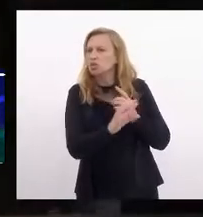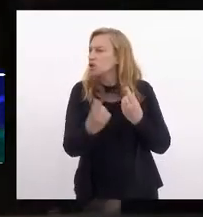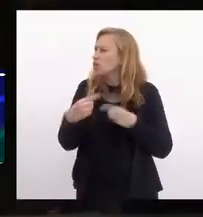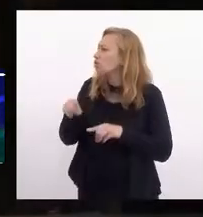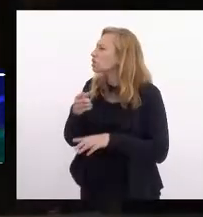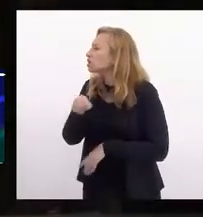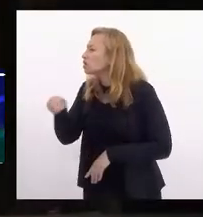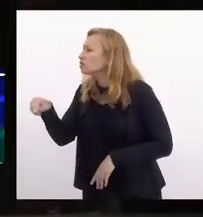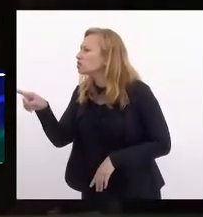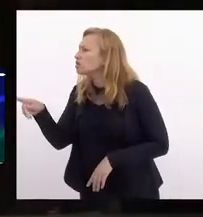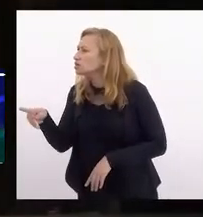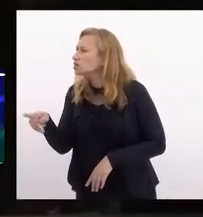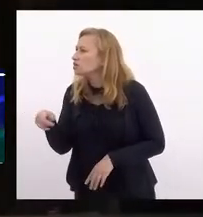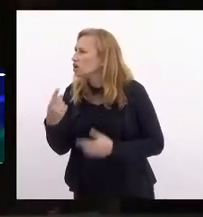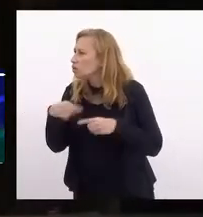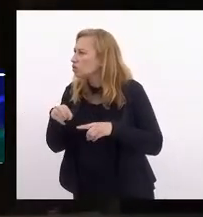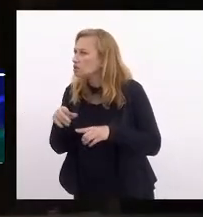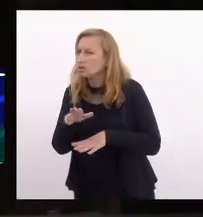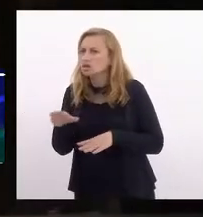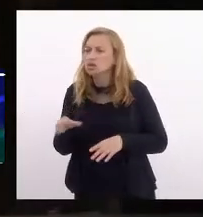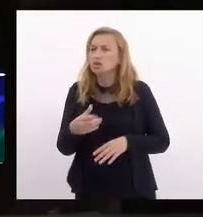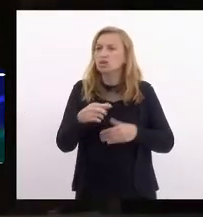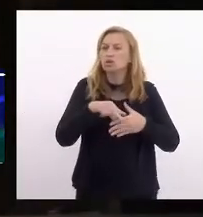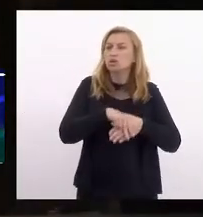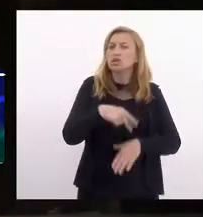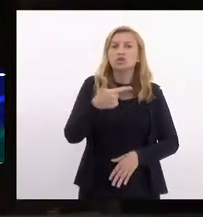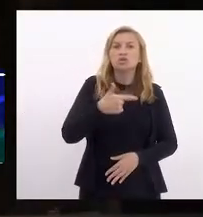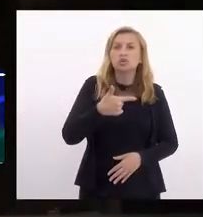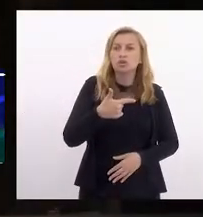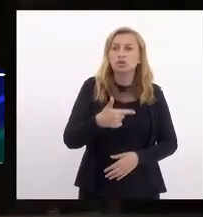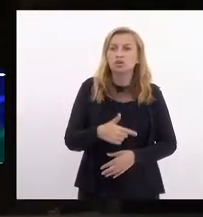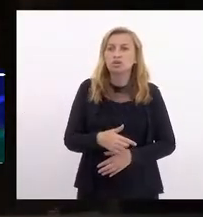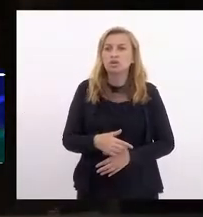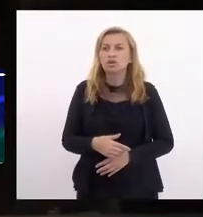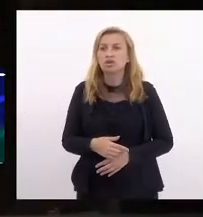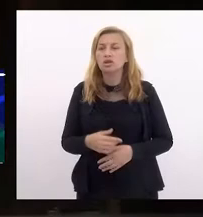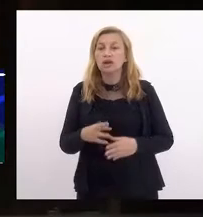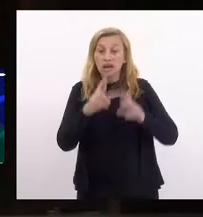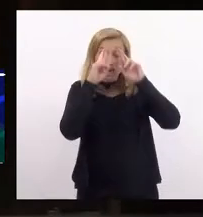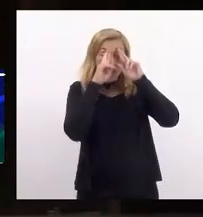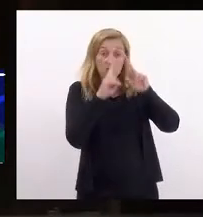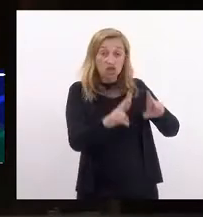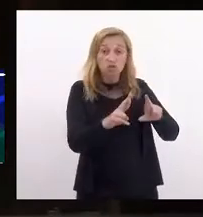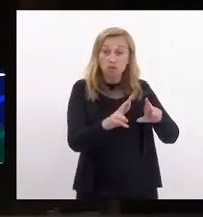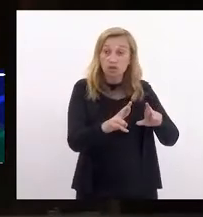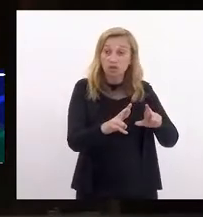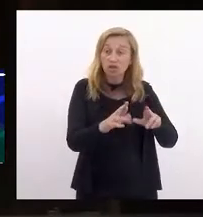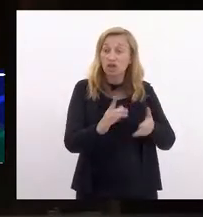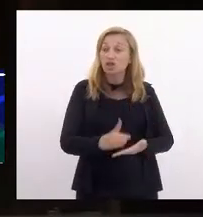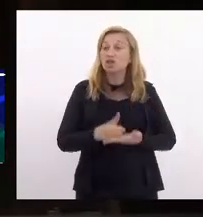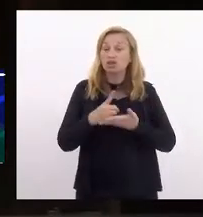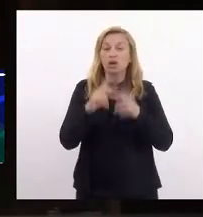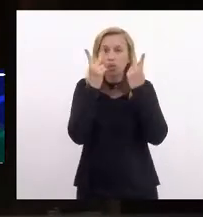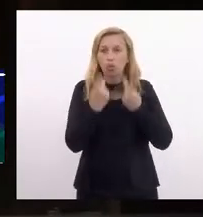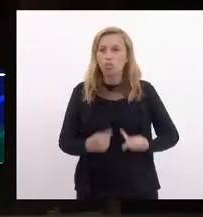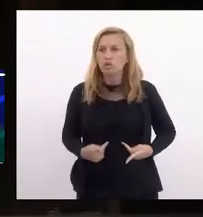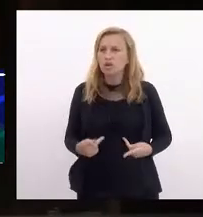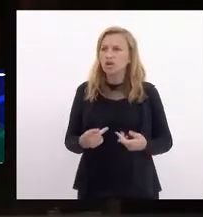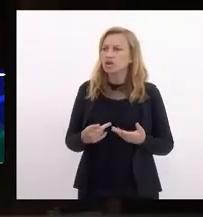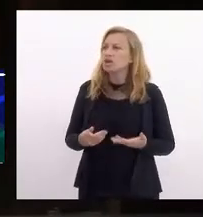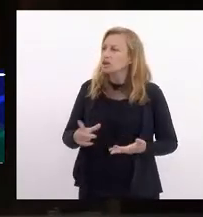aqui é preciso dois que tem que ser respeitada a dignidade humana